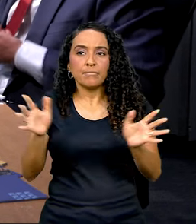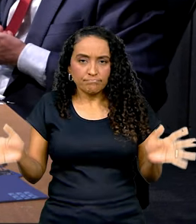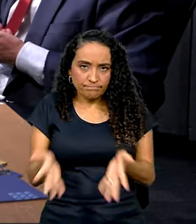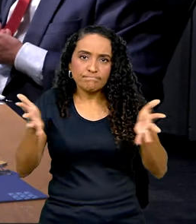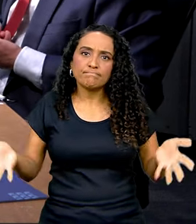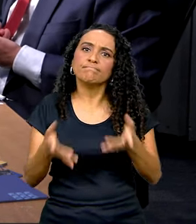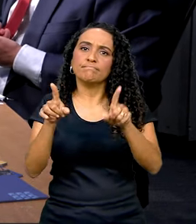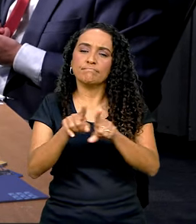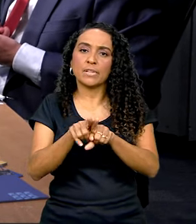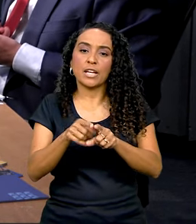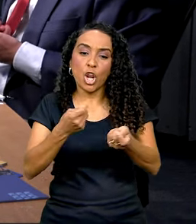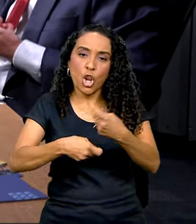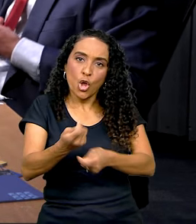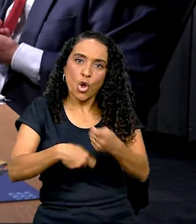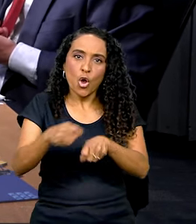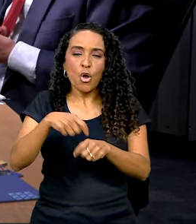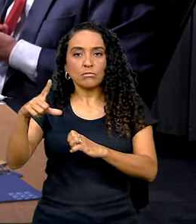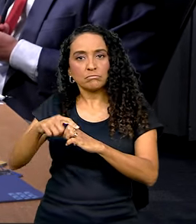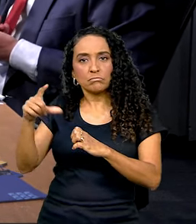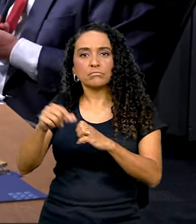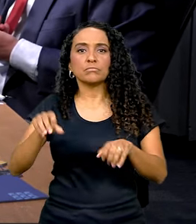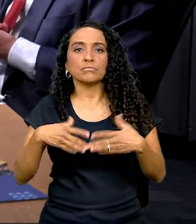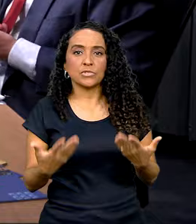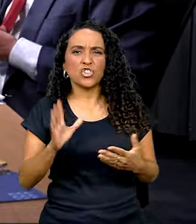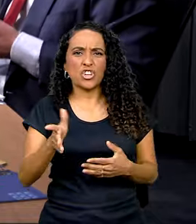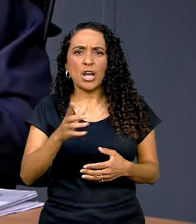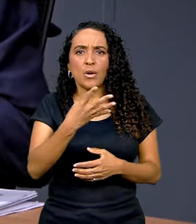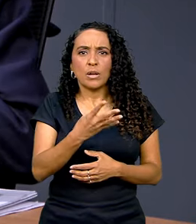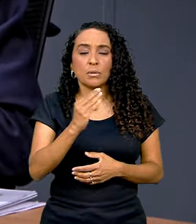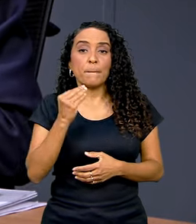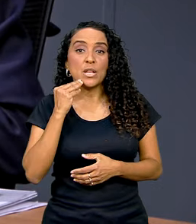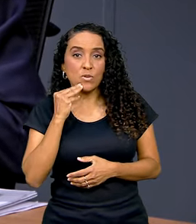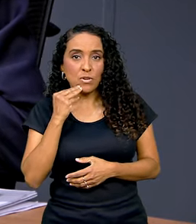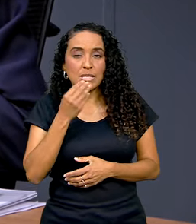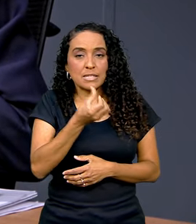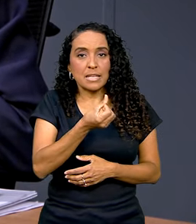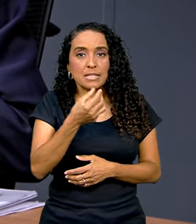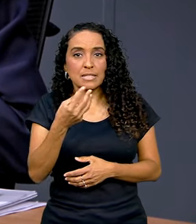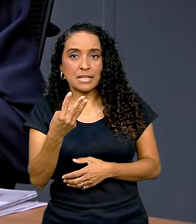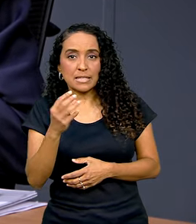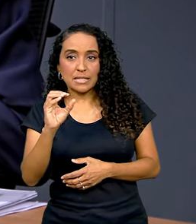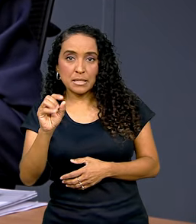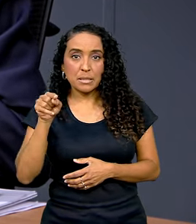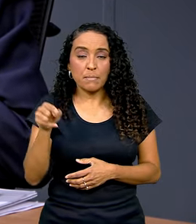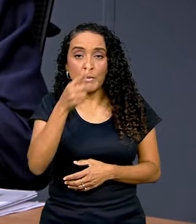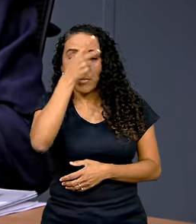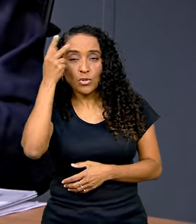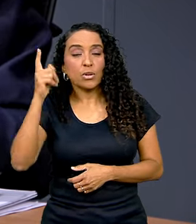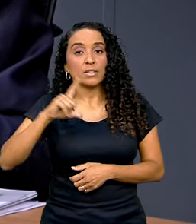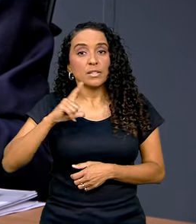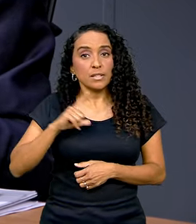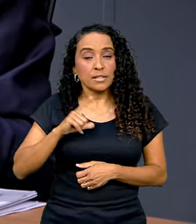um estímulo também ao negócio ao empreendedorismo já são 4. 630.000